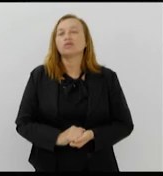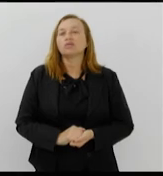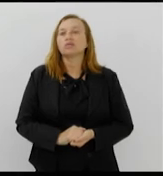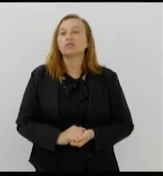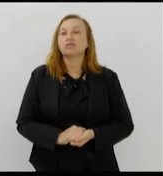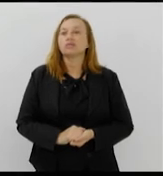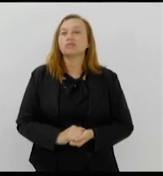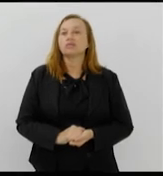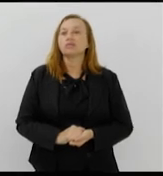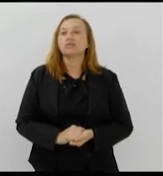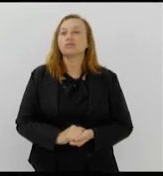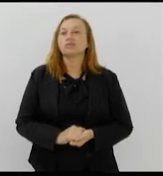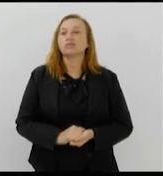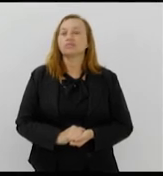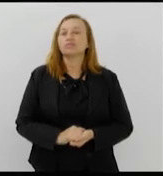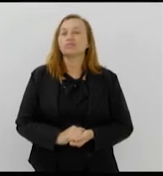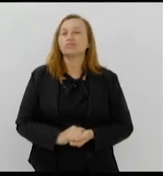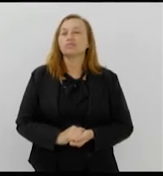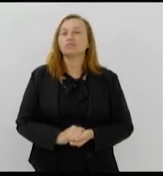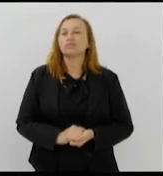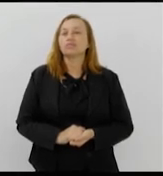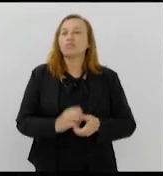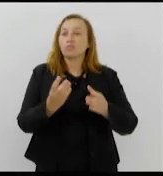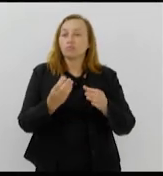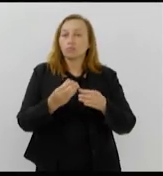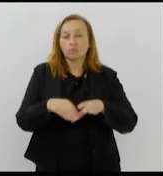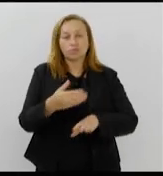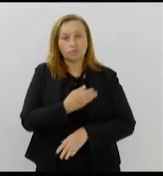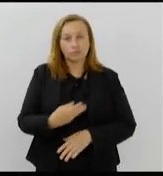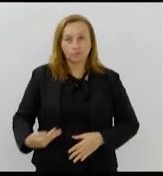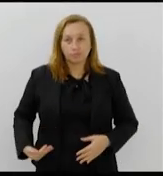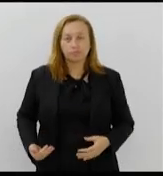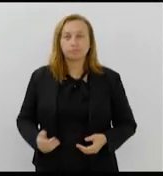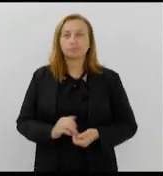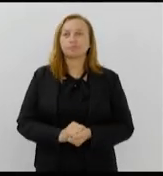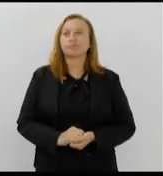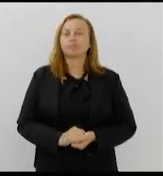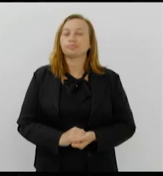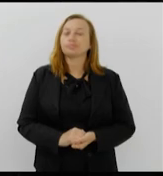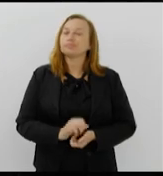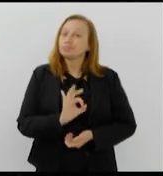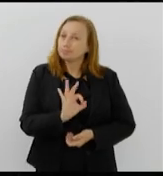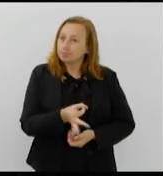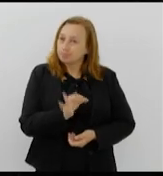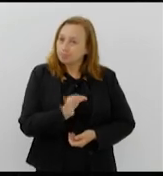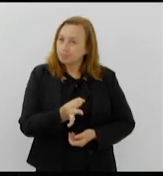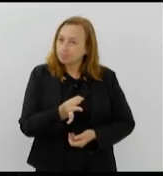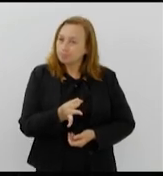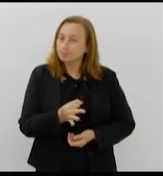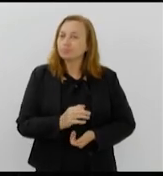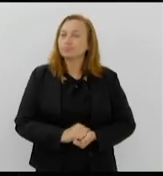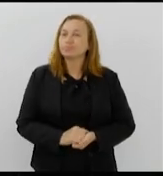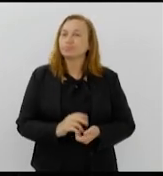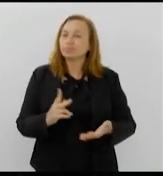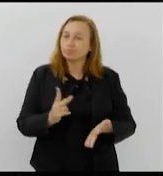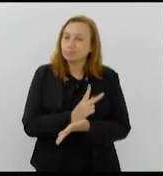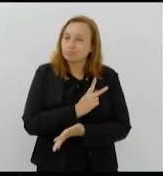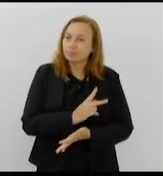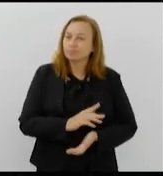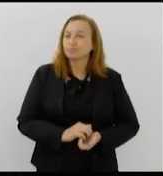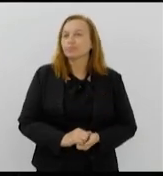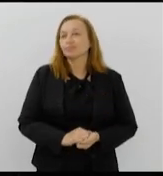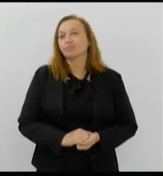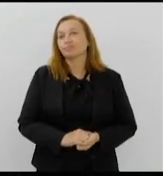de se efetivar concursos públicos e que eles, de fato, se efetivem e não